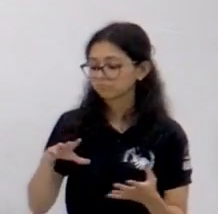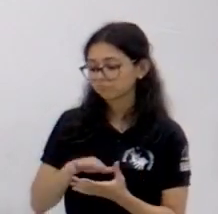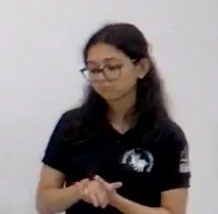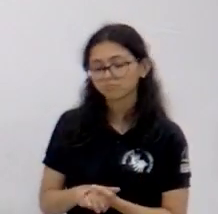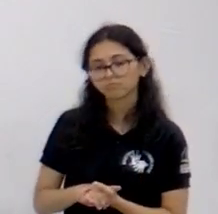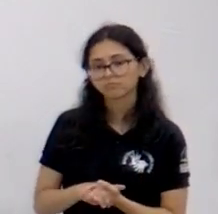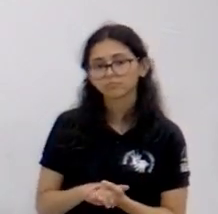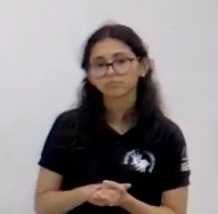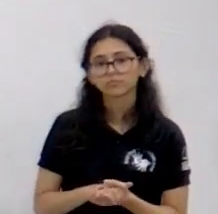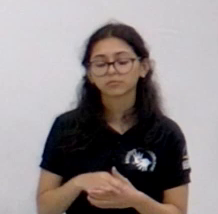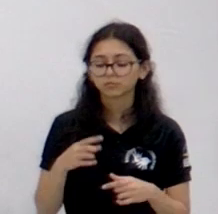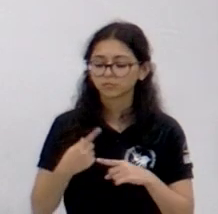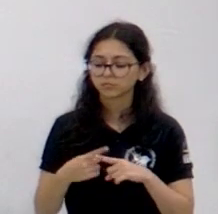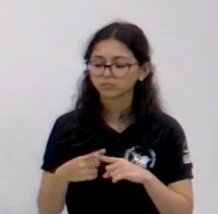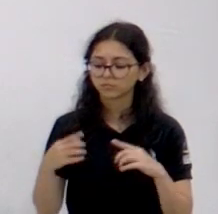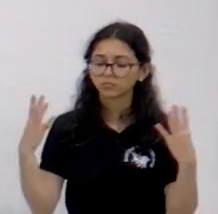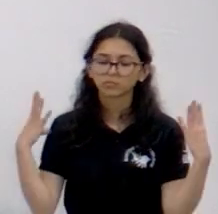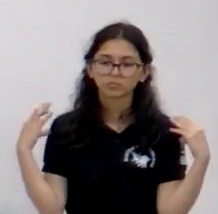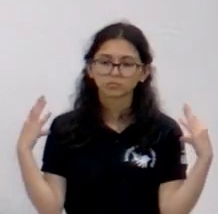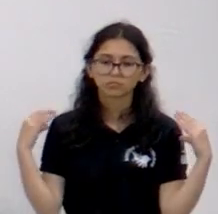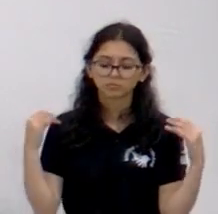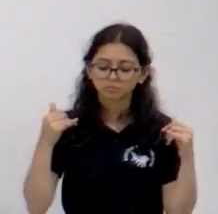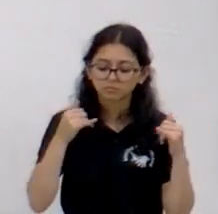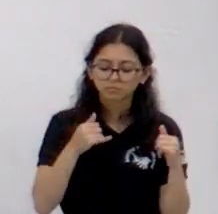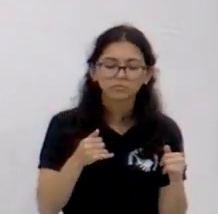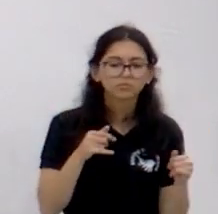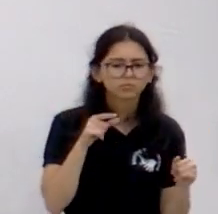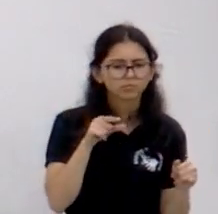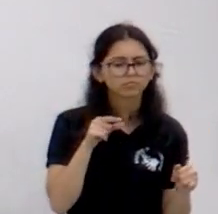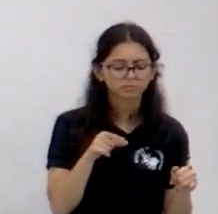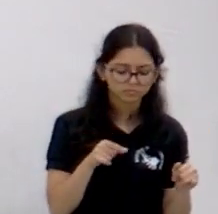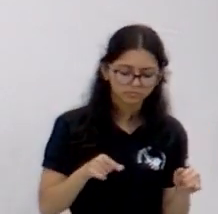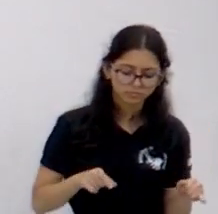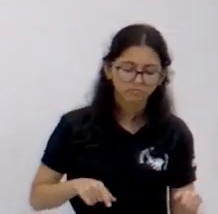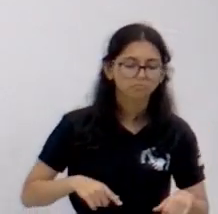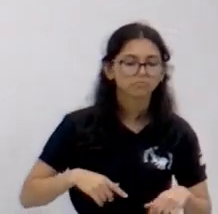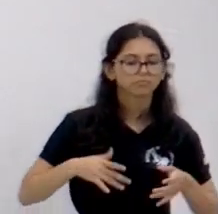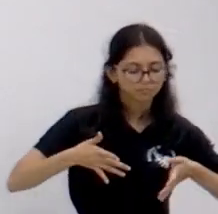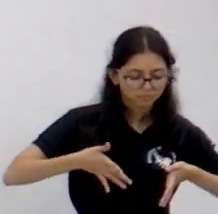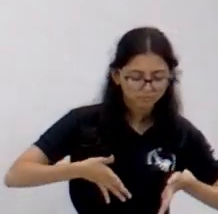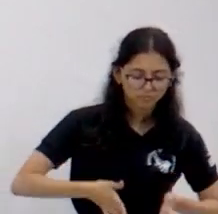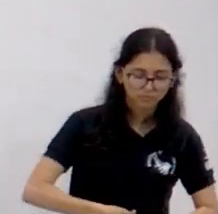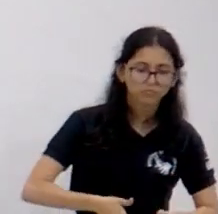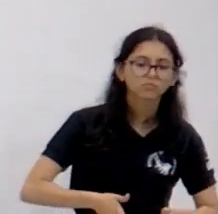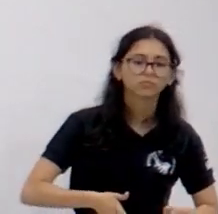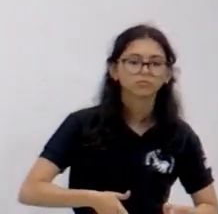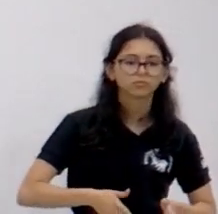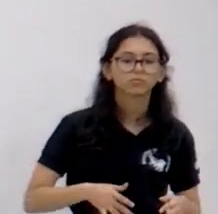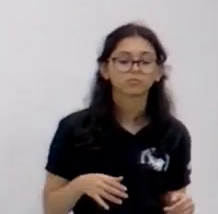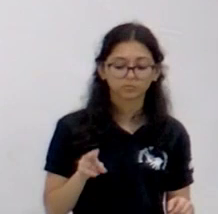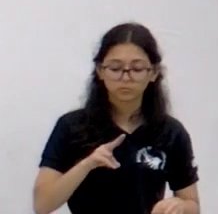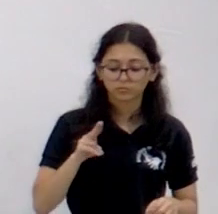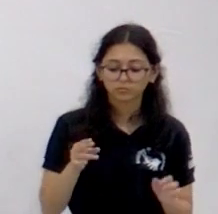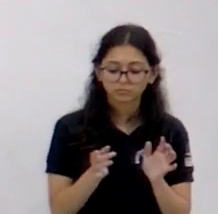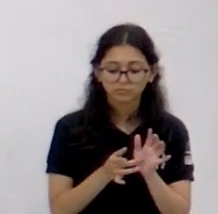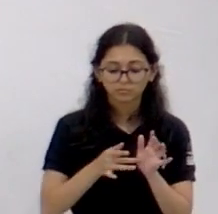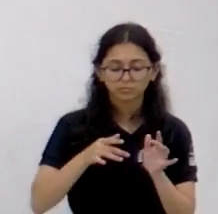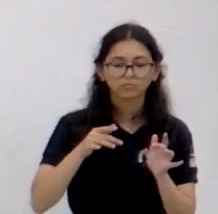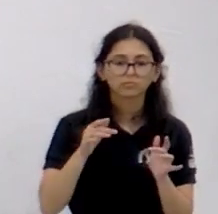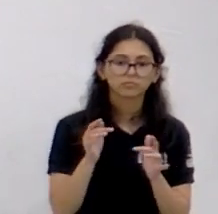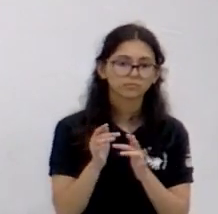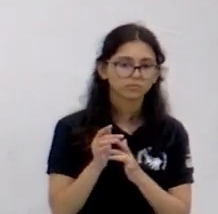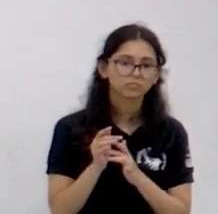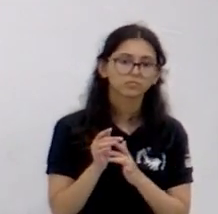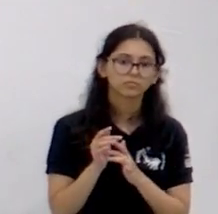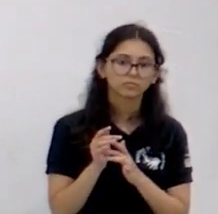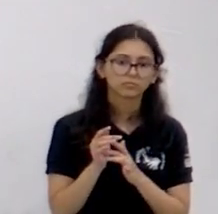Porque o anjo Gabriel diz a ela: eis que conceberás e darás à luz um filho, a quem chamarás pelo nome de Jesus. Este